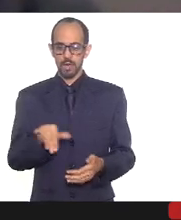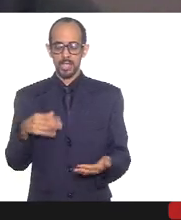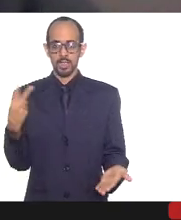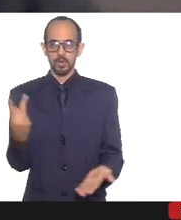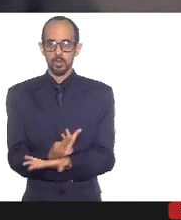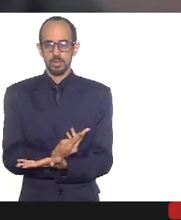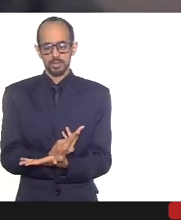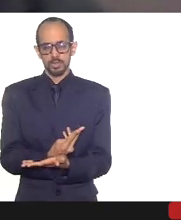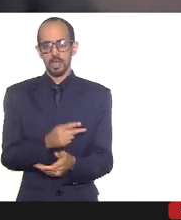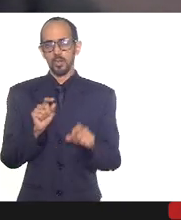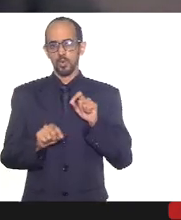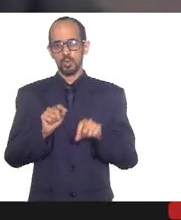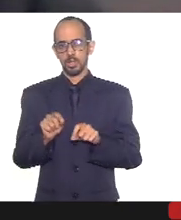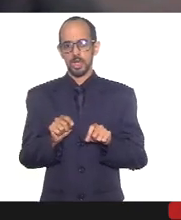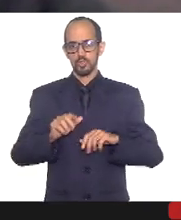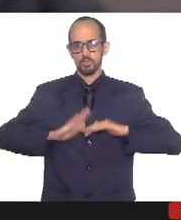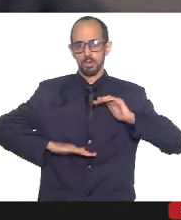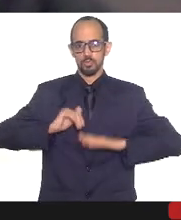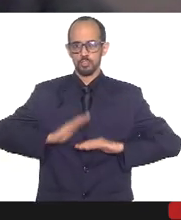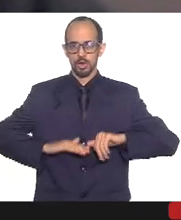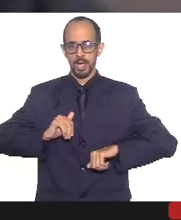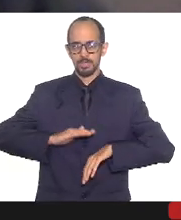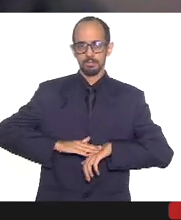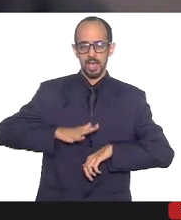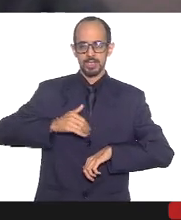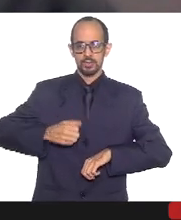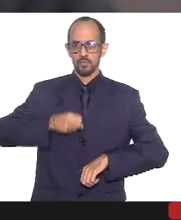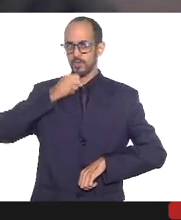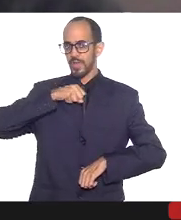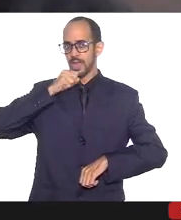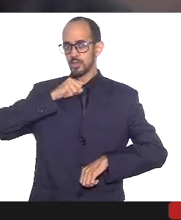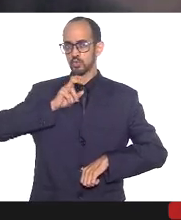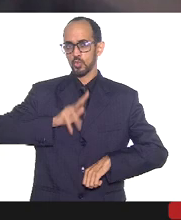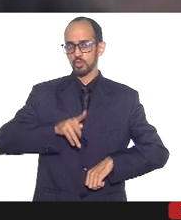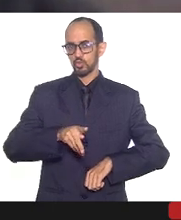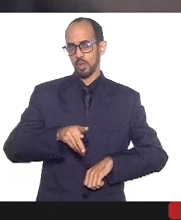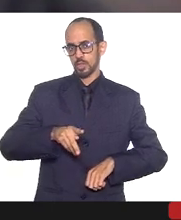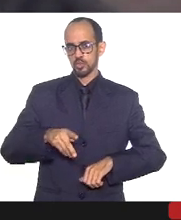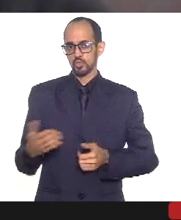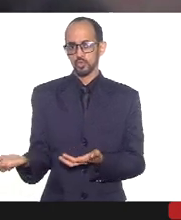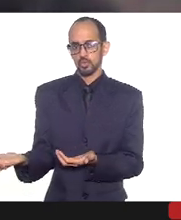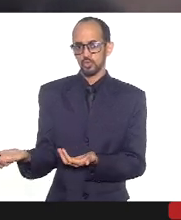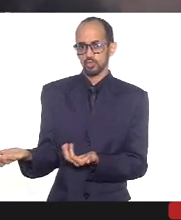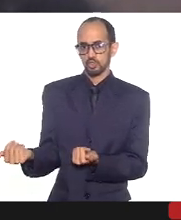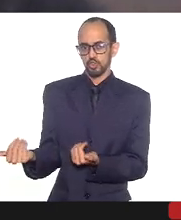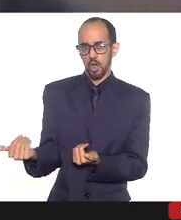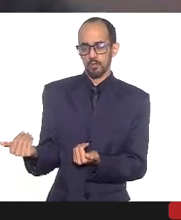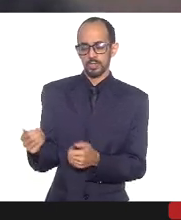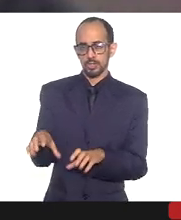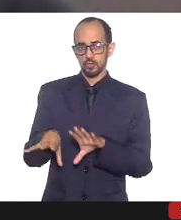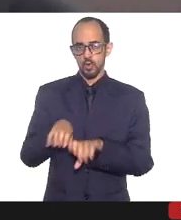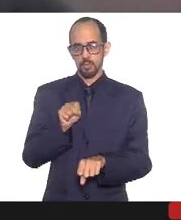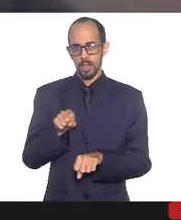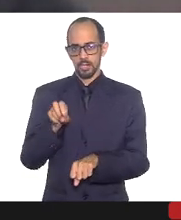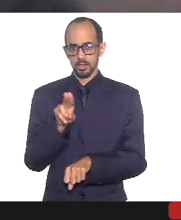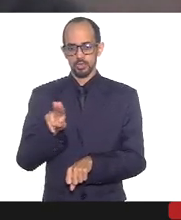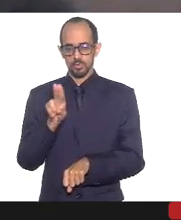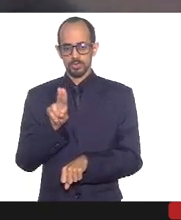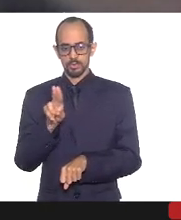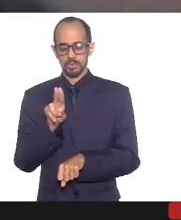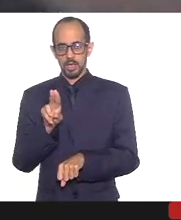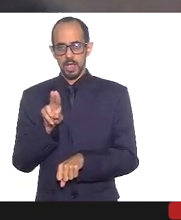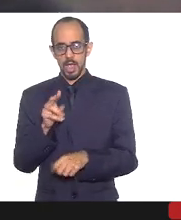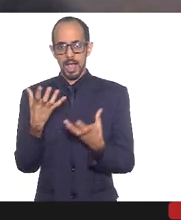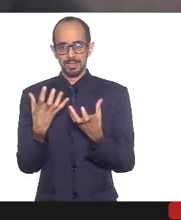se mantendo na rede, até a aposentadoria, e uma outra parcela muito jovem vinda das universidades aderindo a um